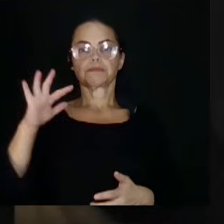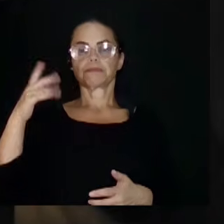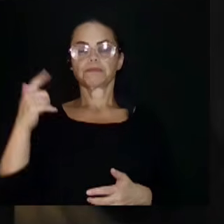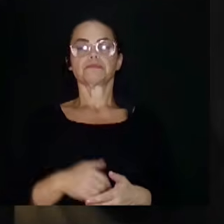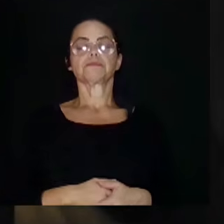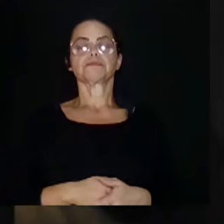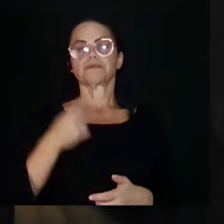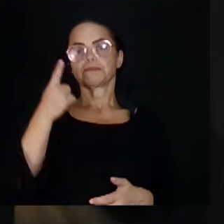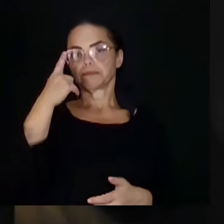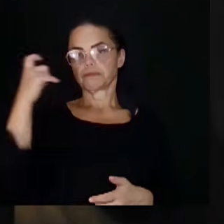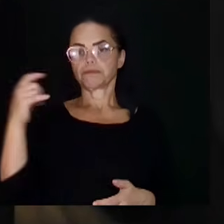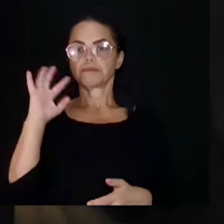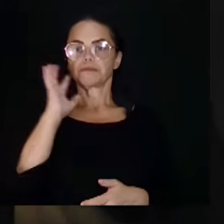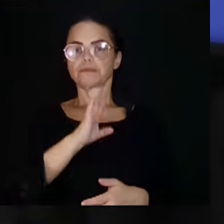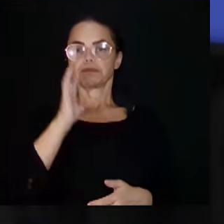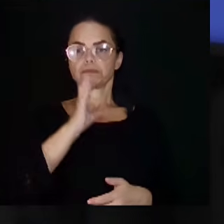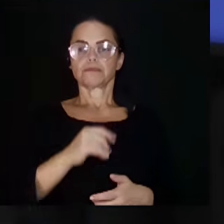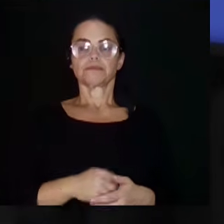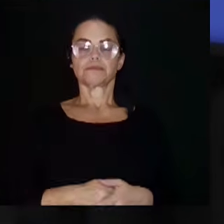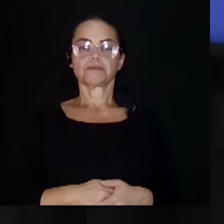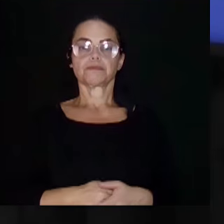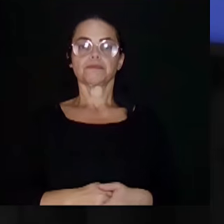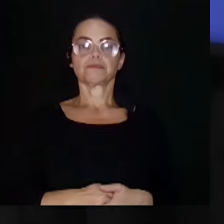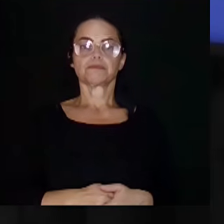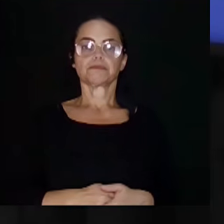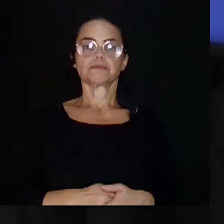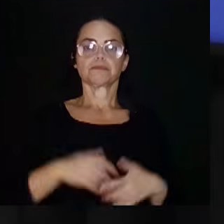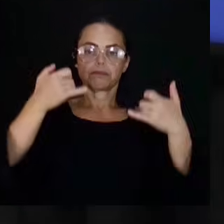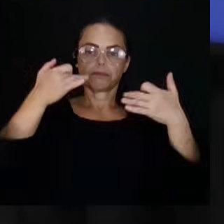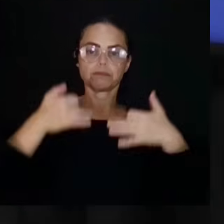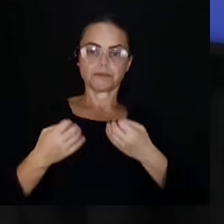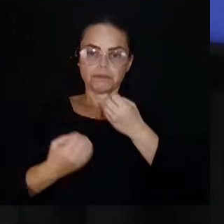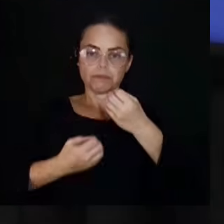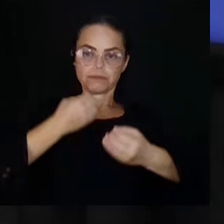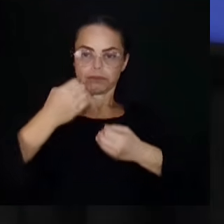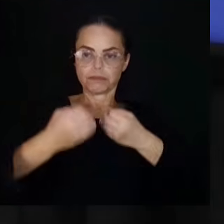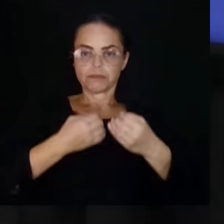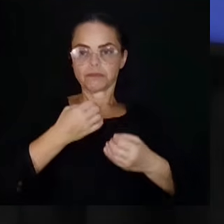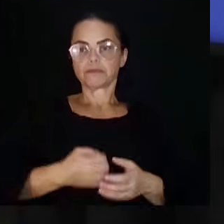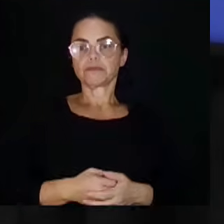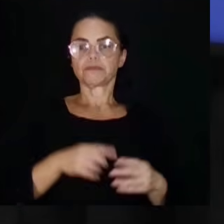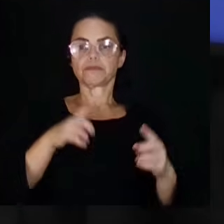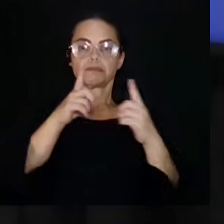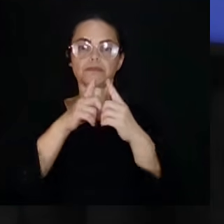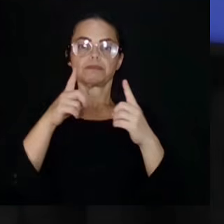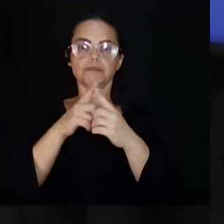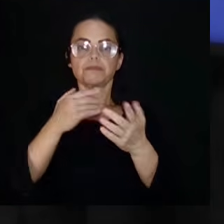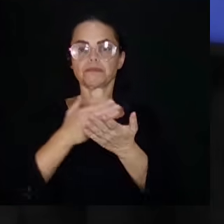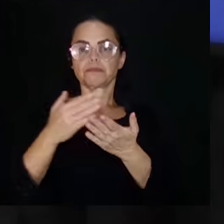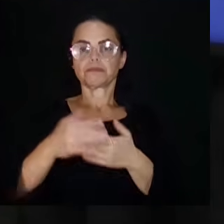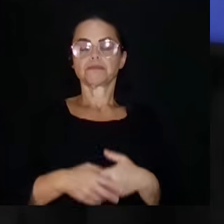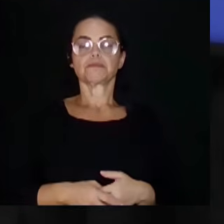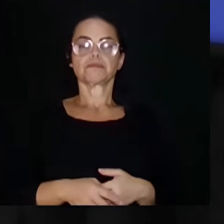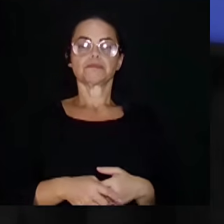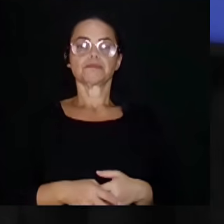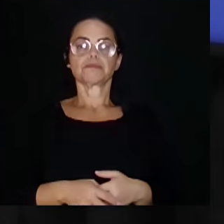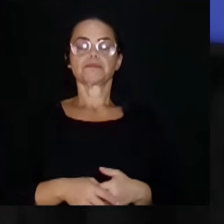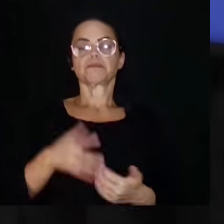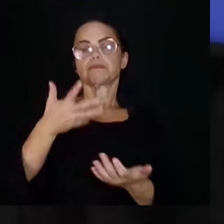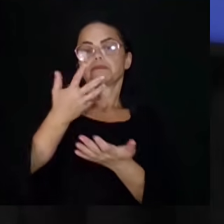legal. E conta para nós como é que é esse atendimento inicial por aplicativo que